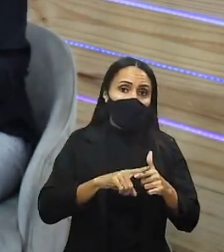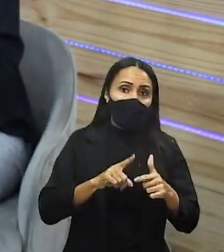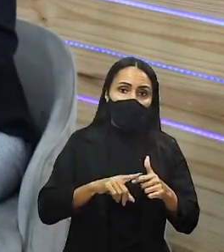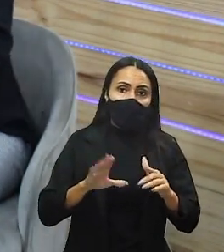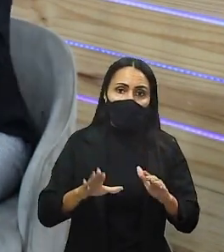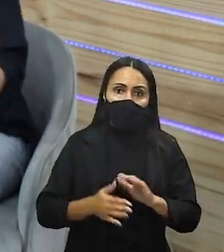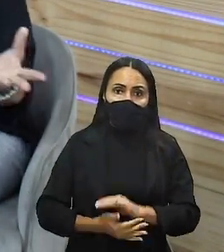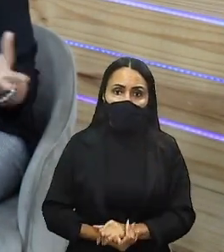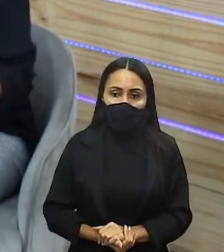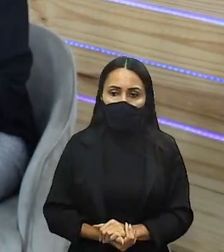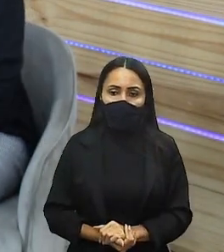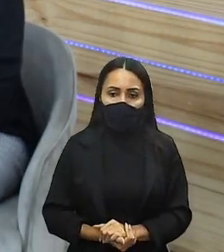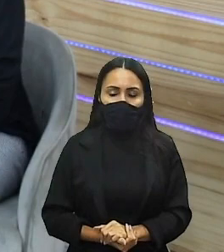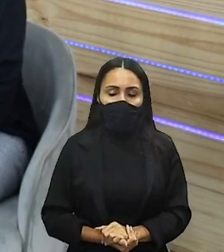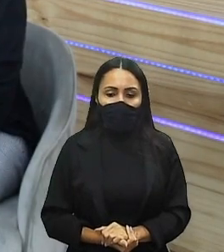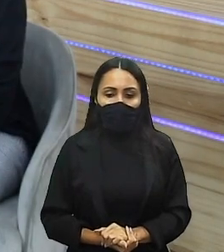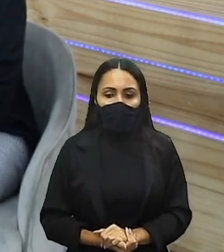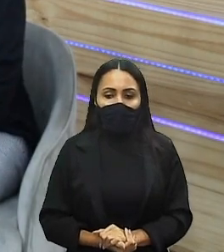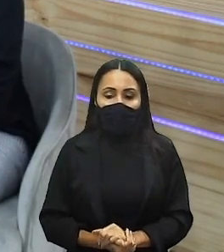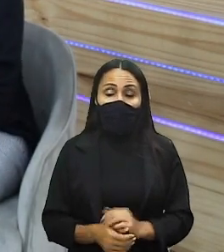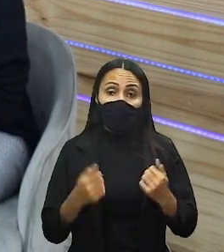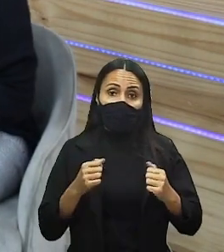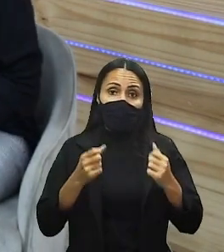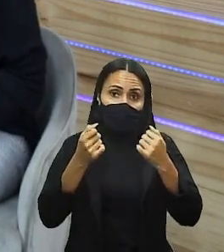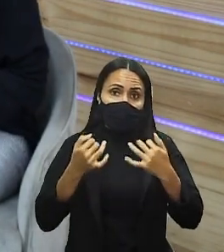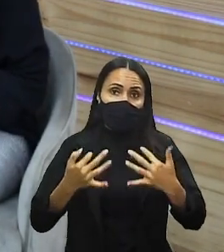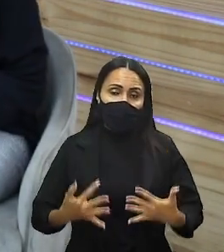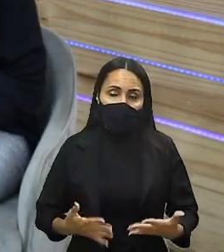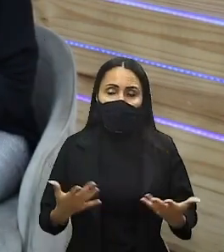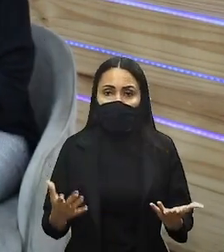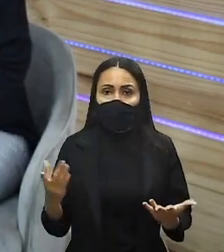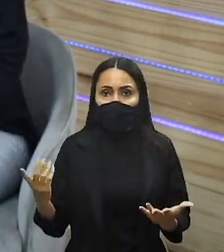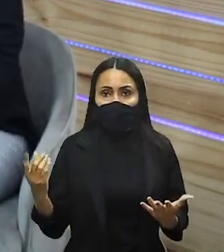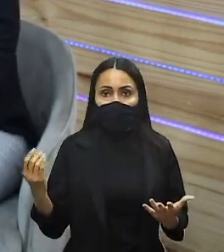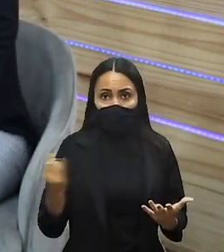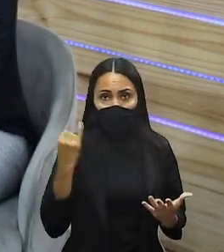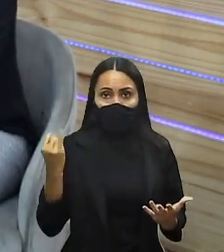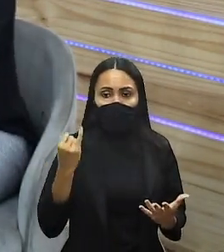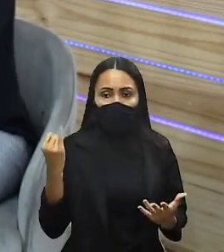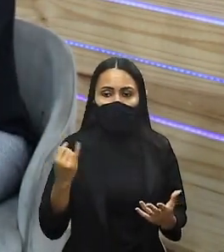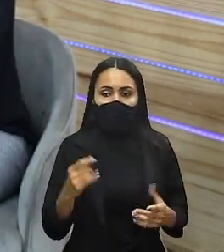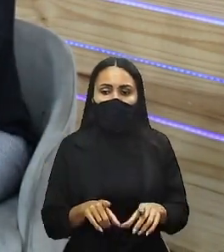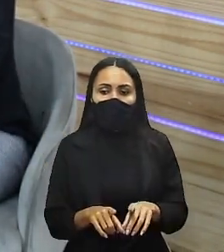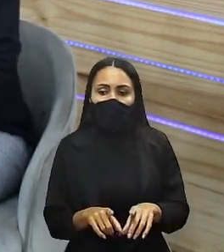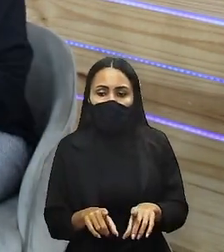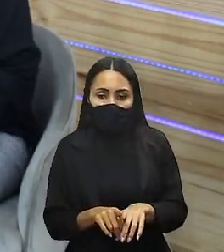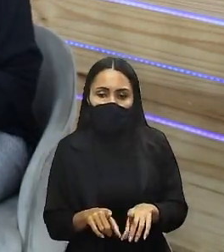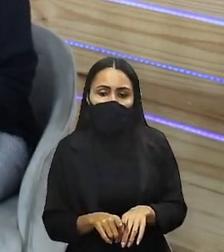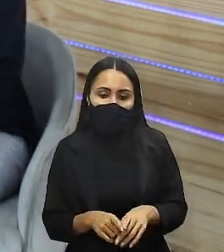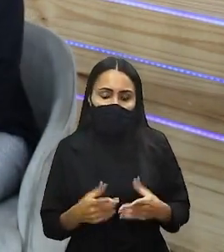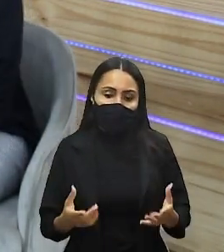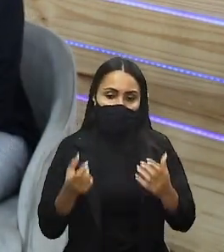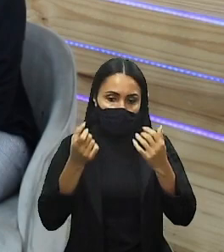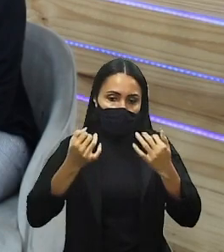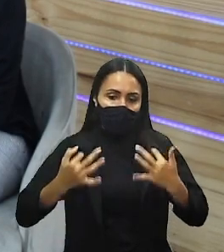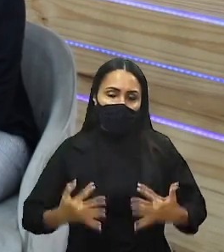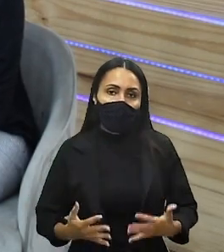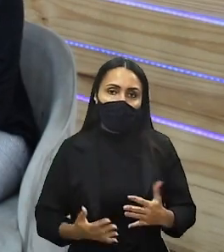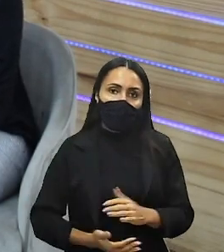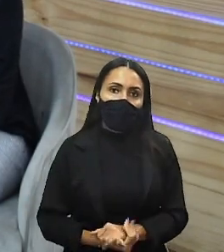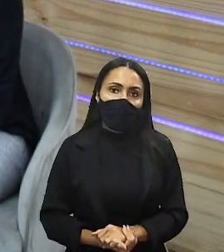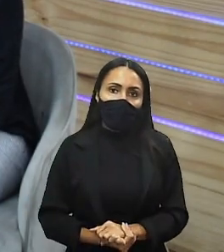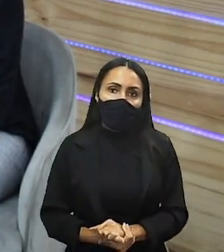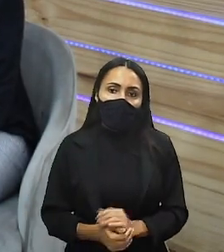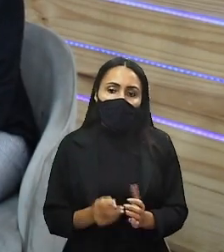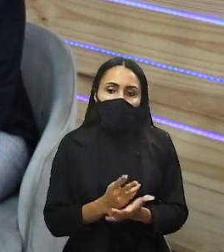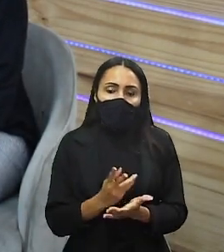né, de bichinhos, né? Até isso a gente precisa explicar, né? É. É importante a gente ter esse exercício da explicação, porque sempre tem